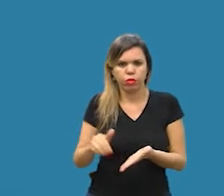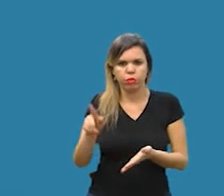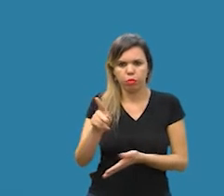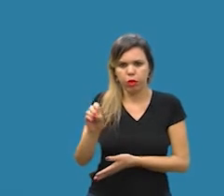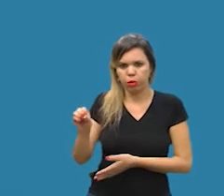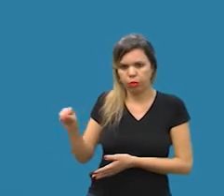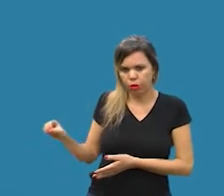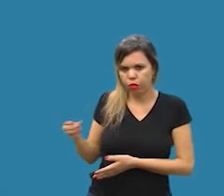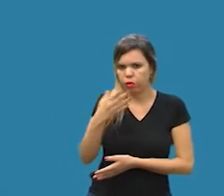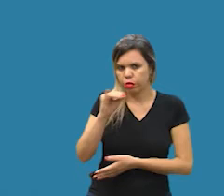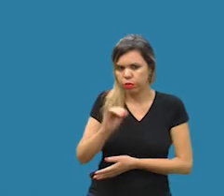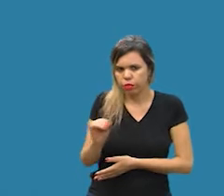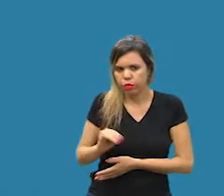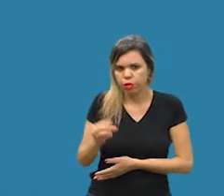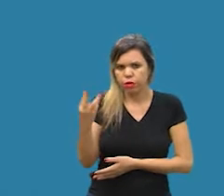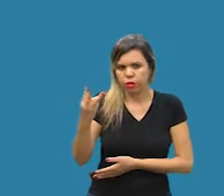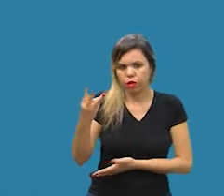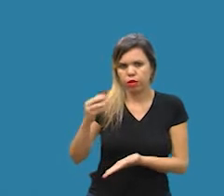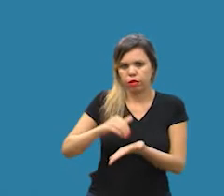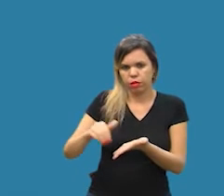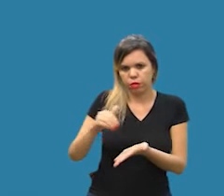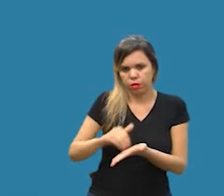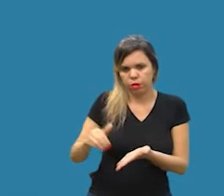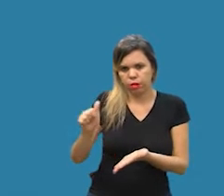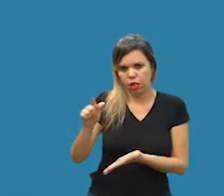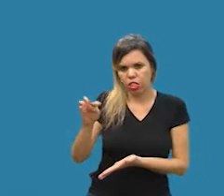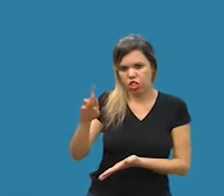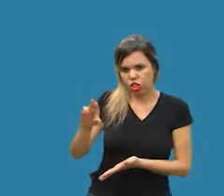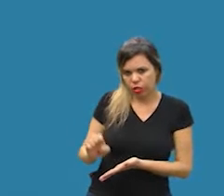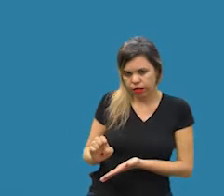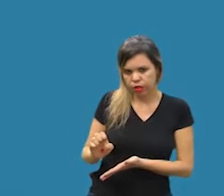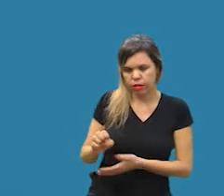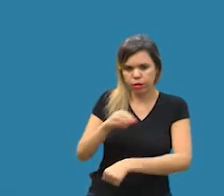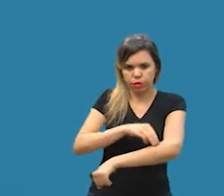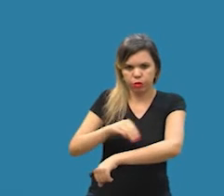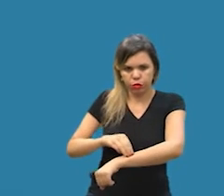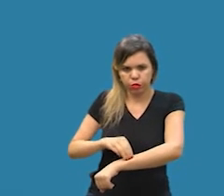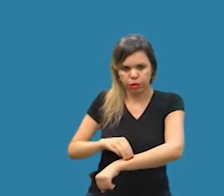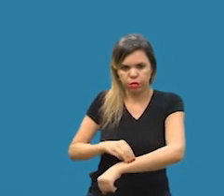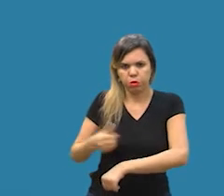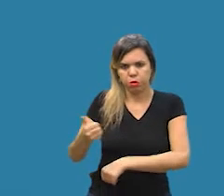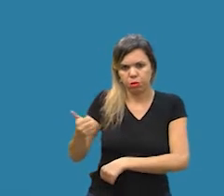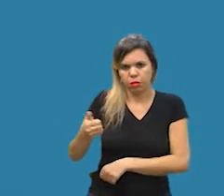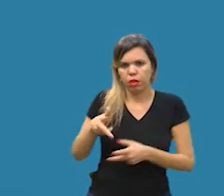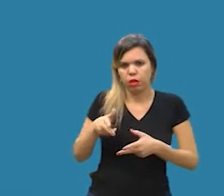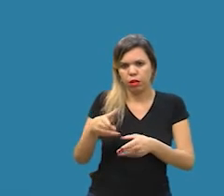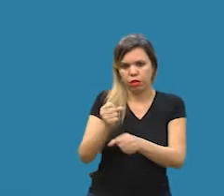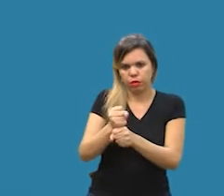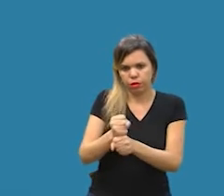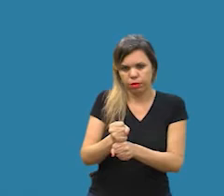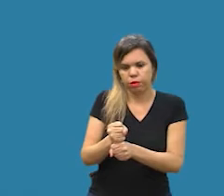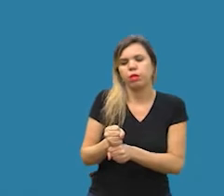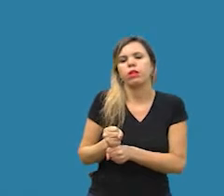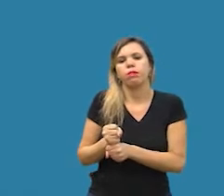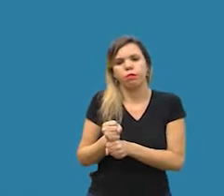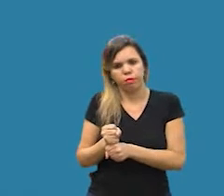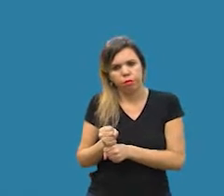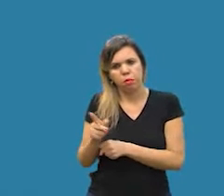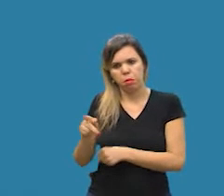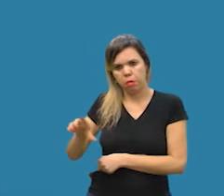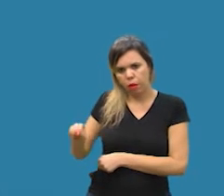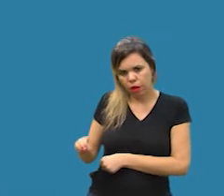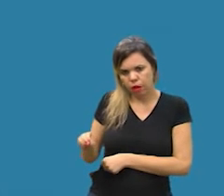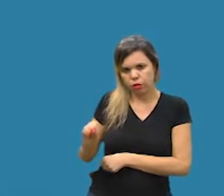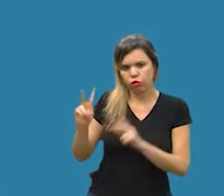secretário, Pepo Lepinski, de Indaiatuba. O terceiro secretário, Alexandre Pinheiro, de Montemor. O primeiro tesoureiro,